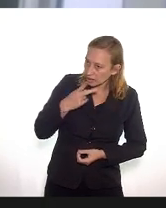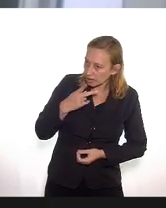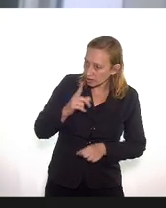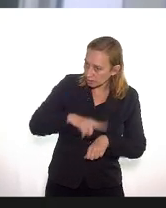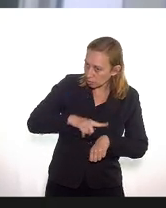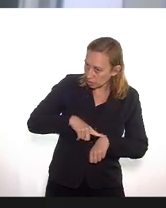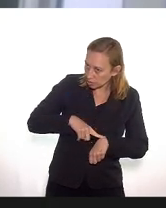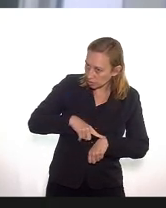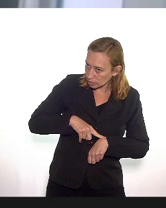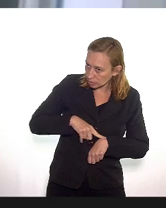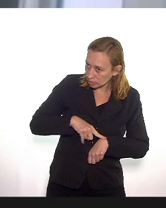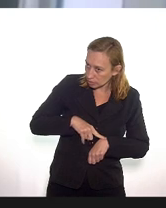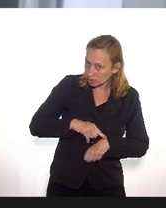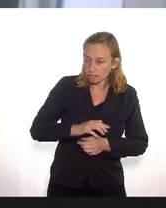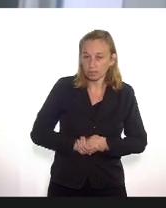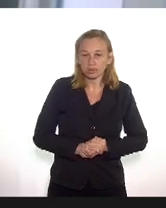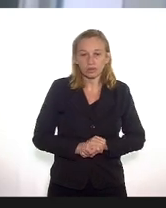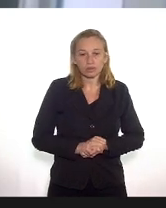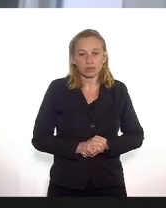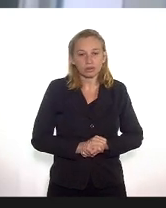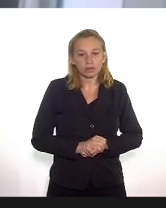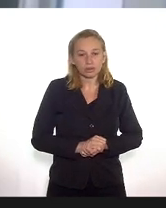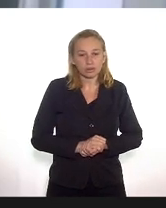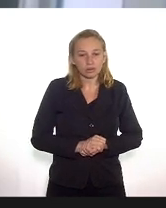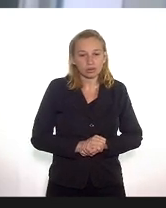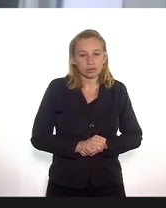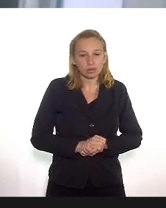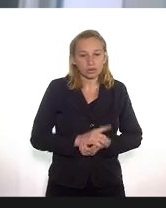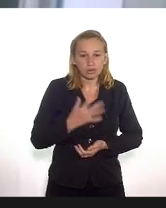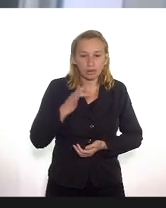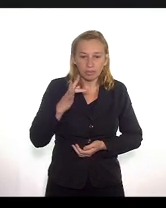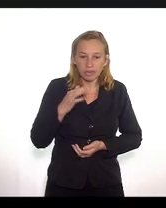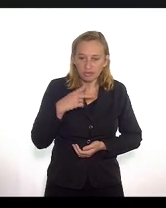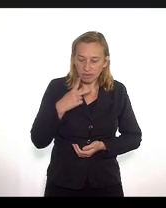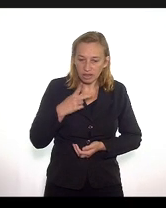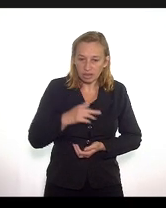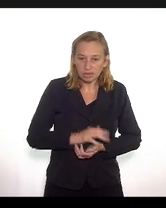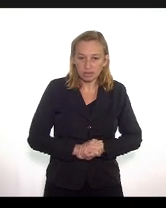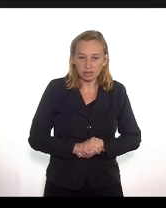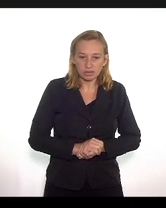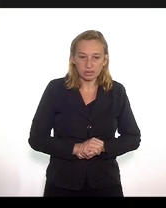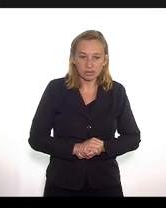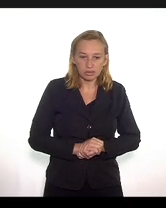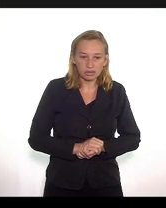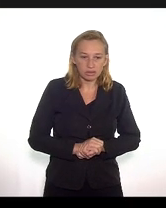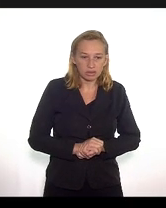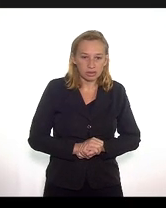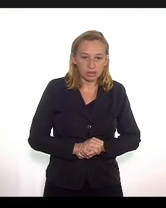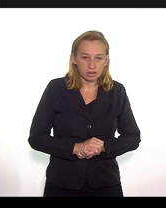momento, deputado Dionísio Lins? Uma breve saudação, claro.